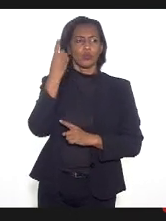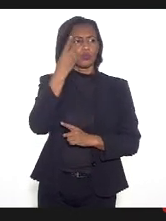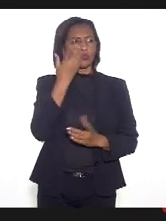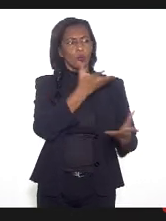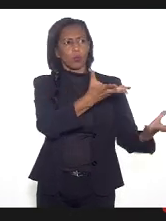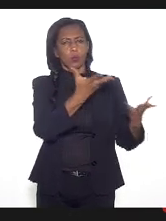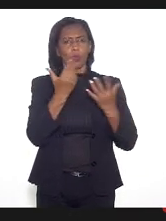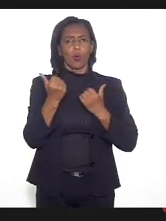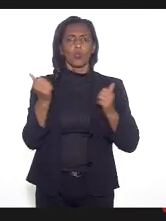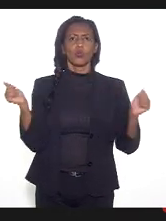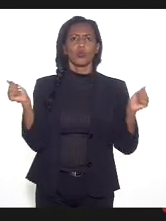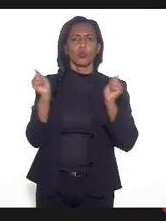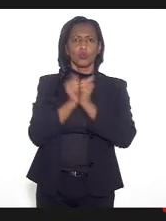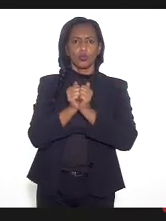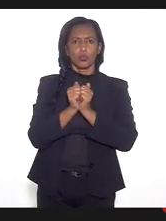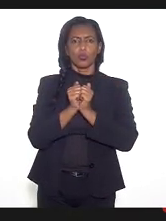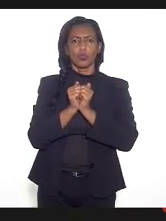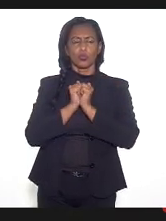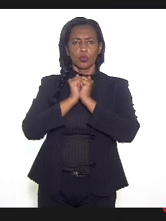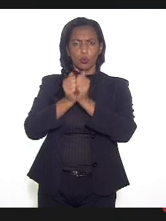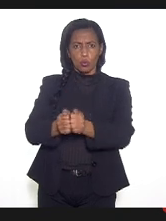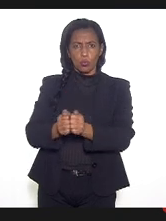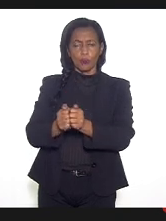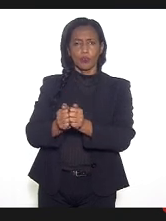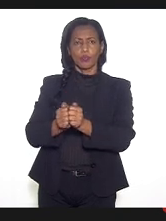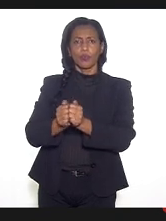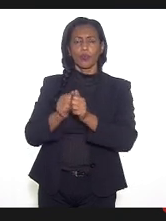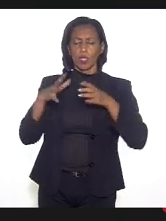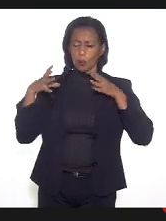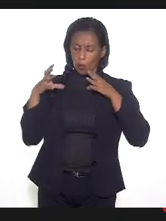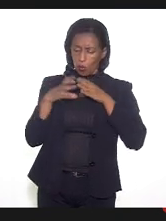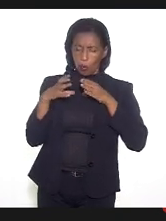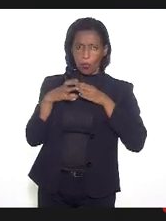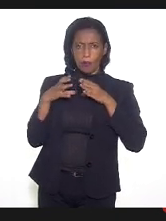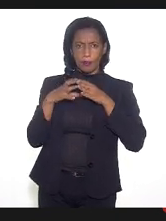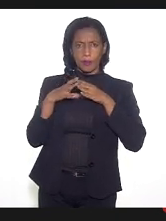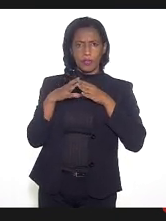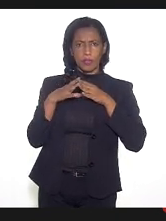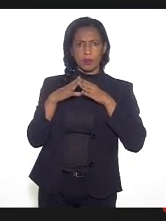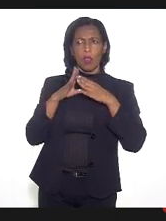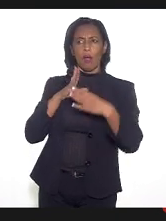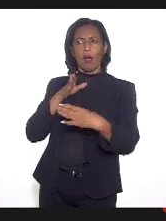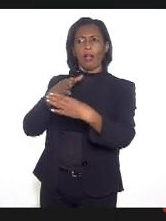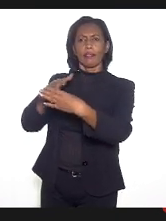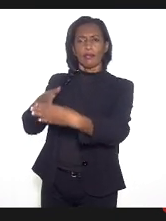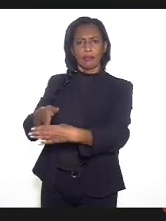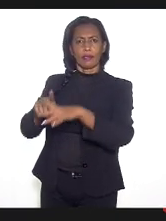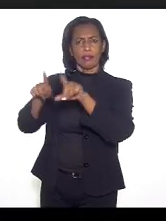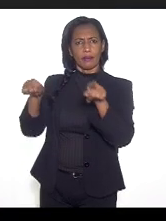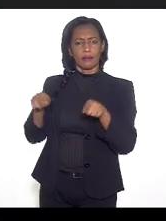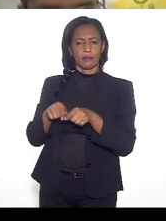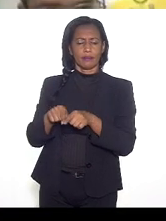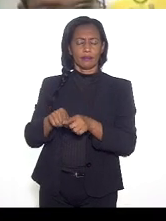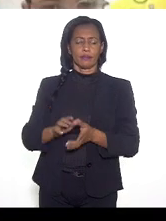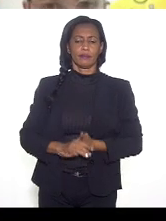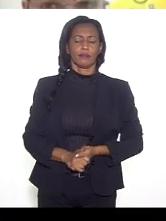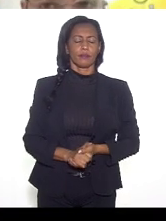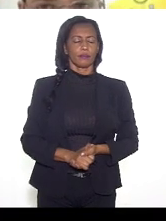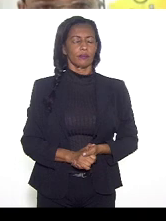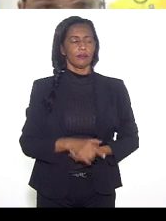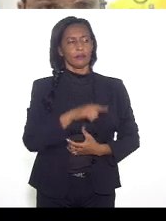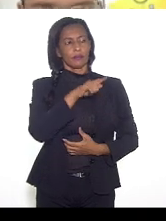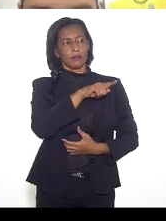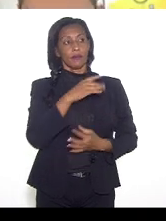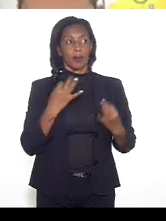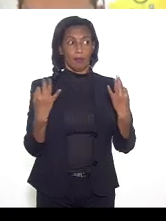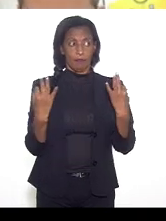se debruçassem e pudessem ir comigo e com essa comissão até esses órgãos. Perfeito. O que Vossa